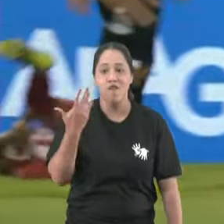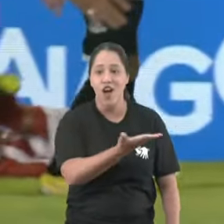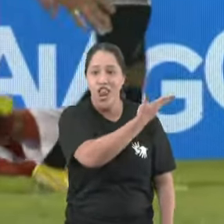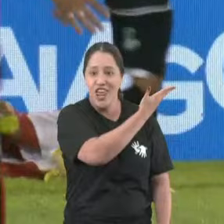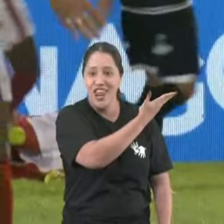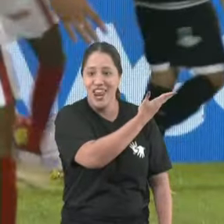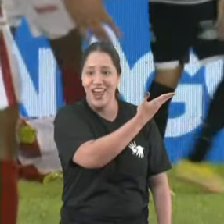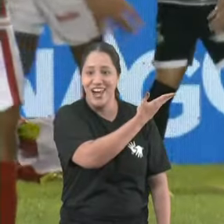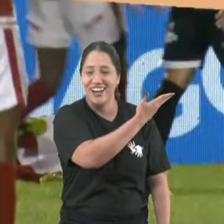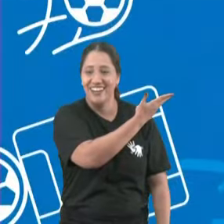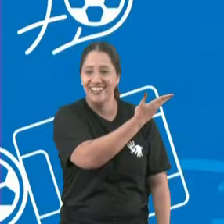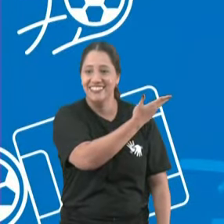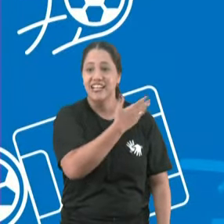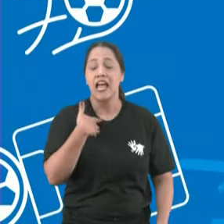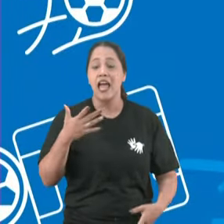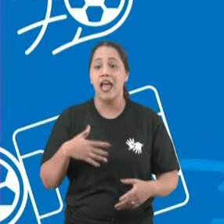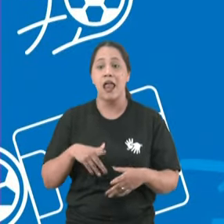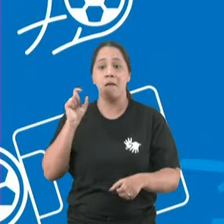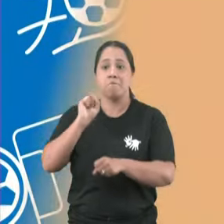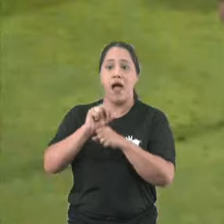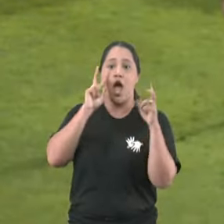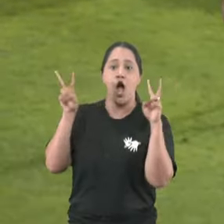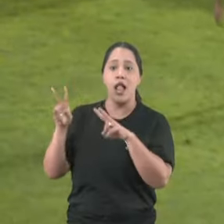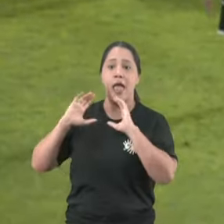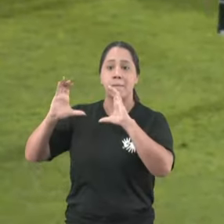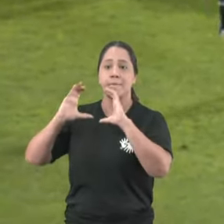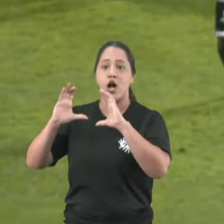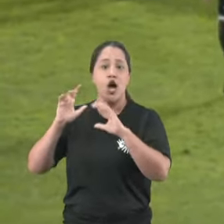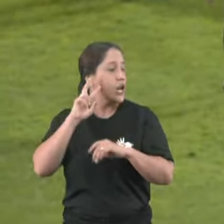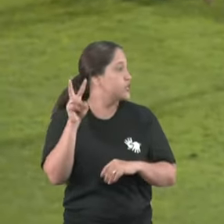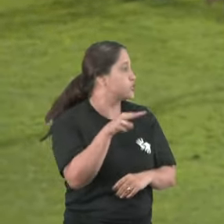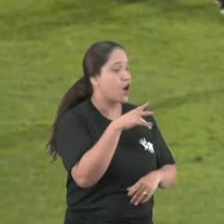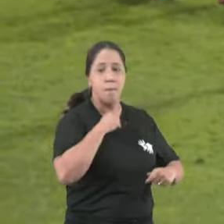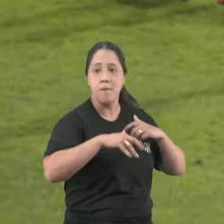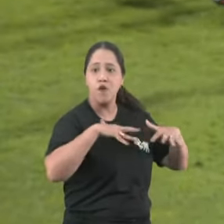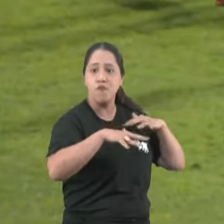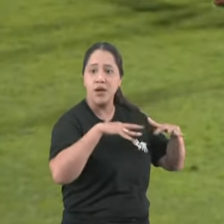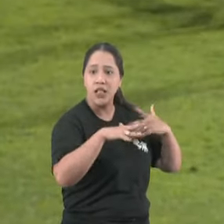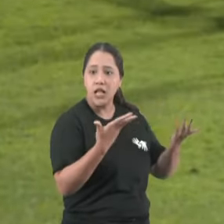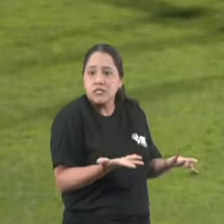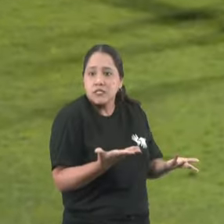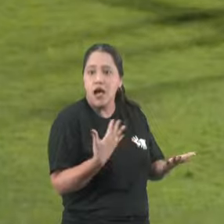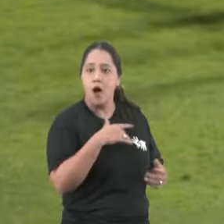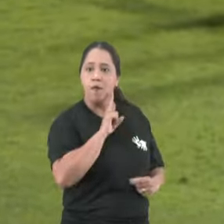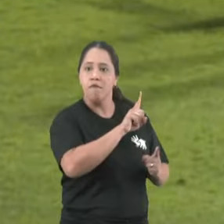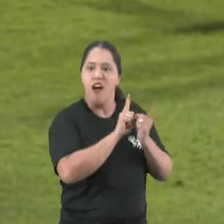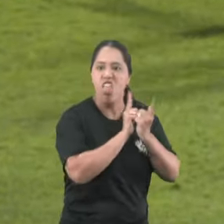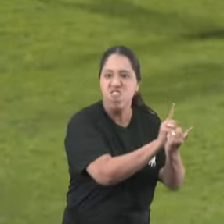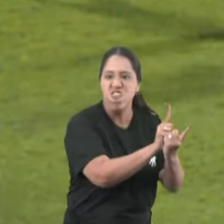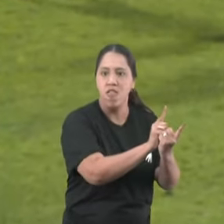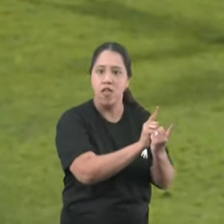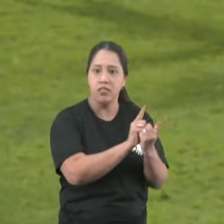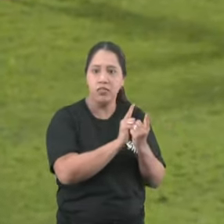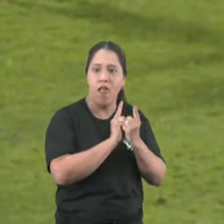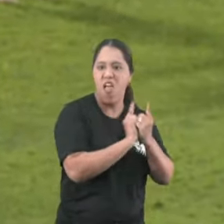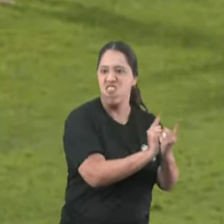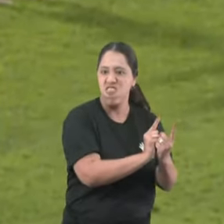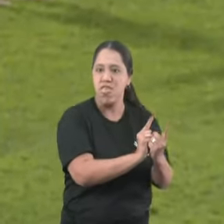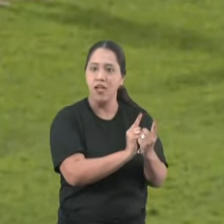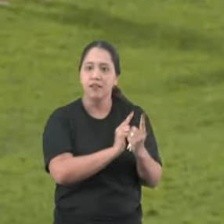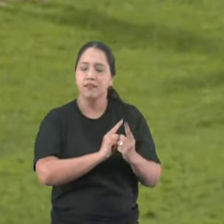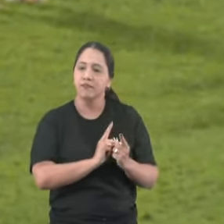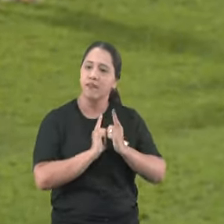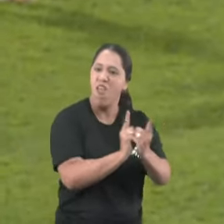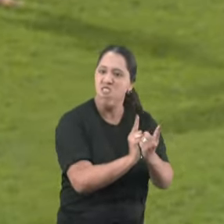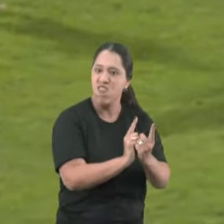O Kellington, ele deixa de olhar a bola e olha apenas a movimentação do Jorginho. Chega no Jorginho e dá um sanfanão